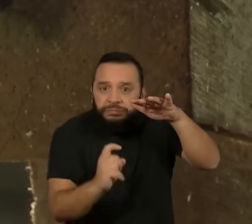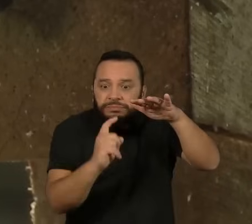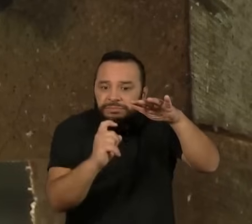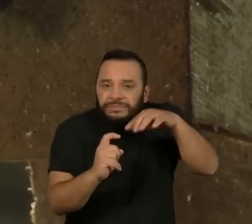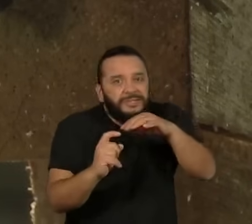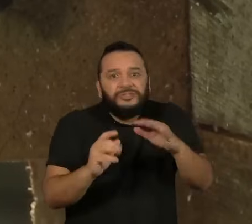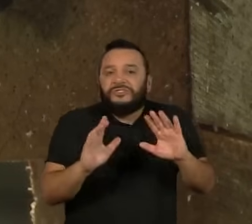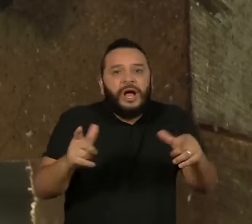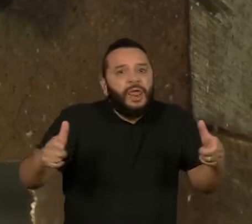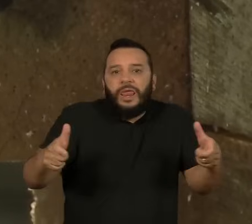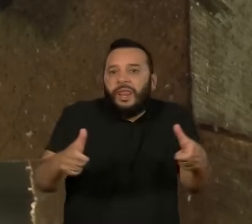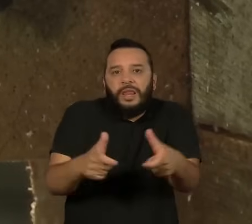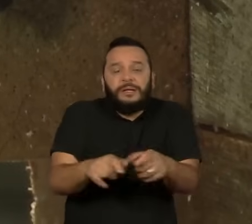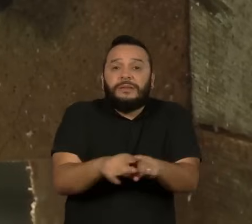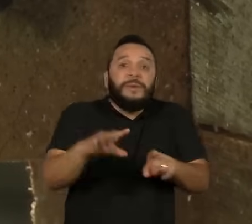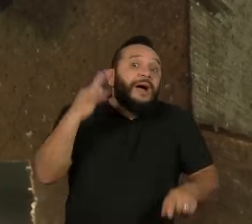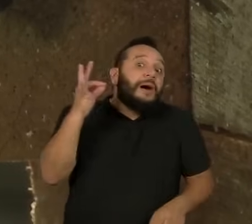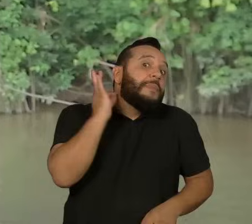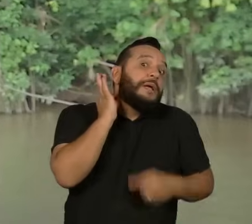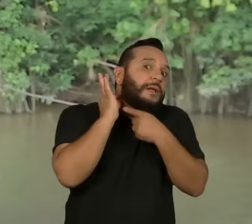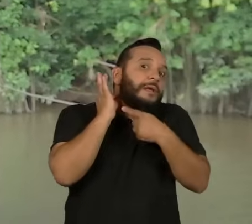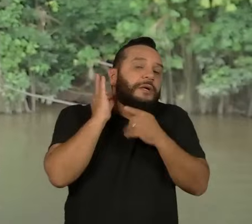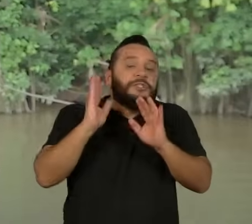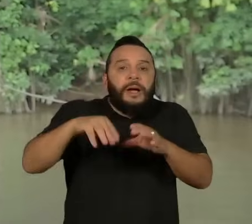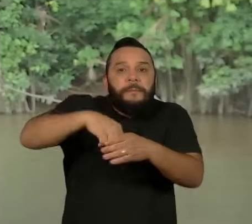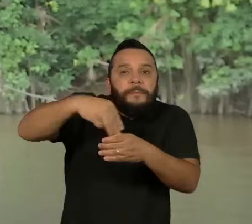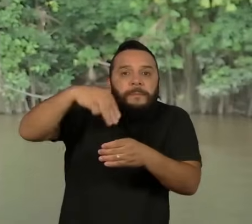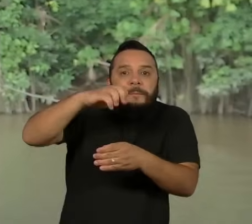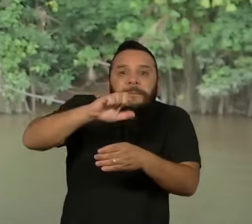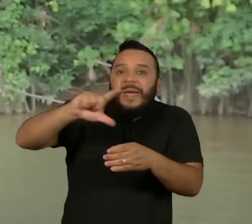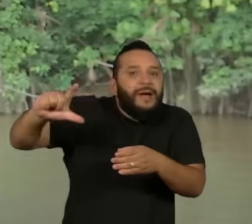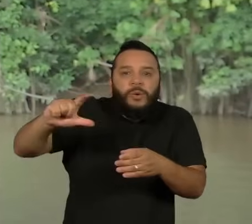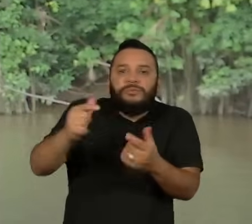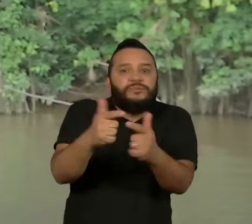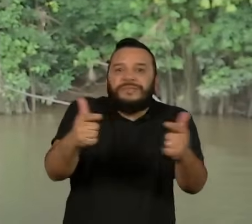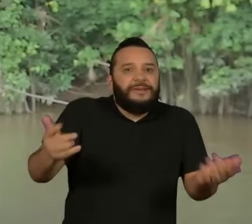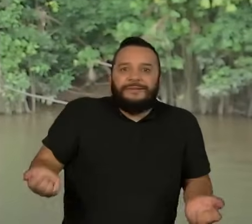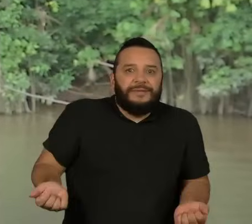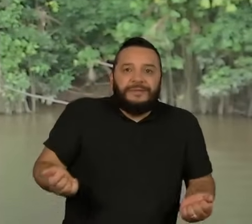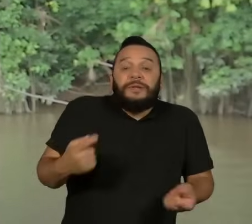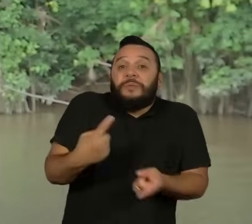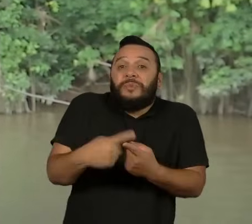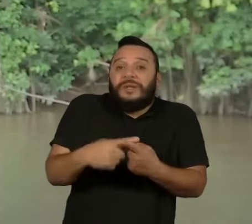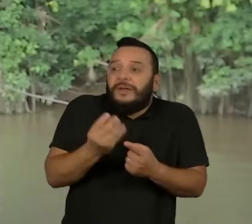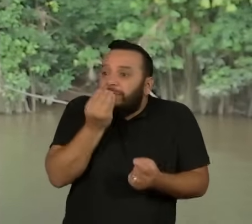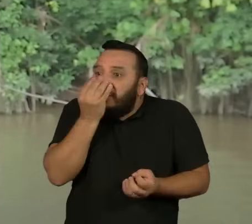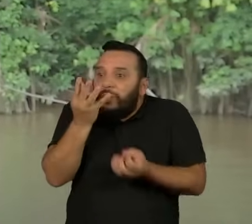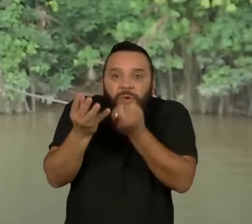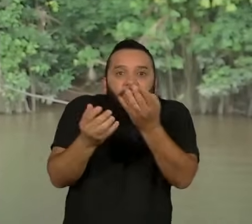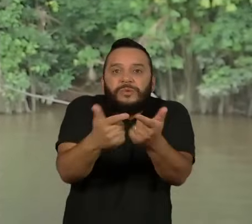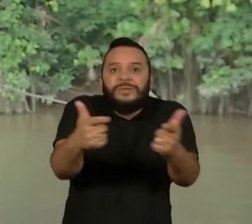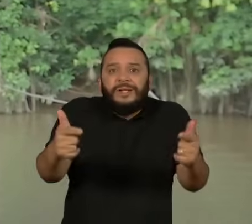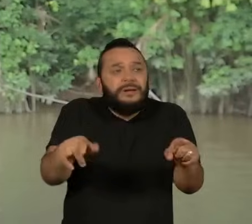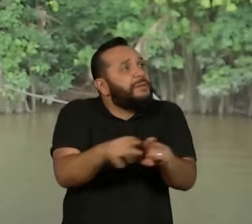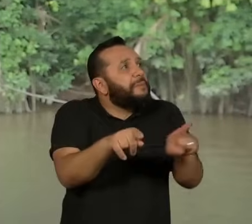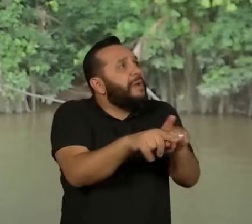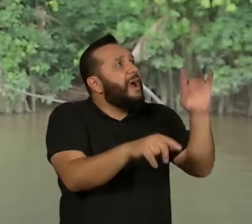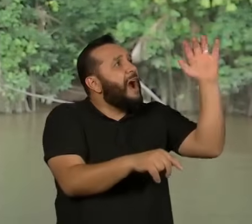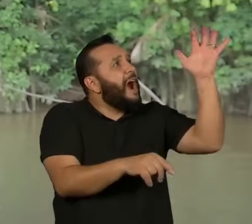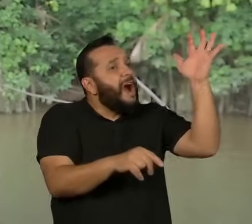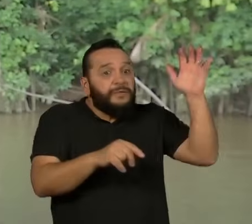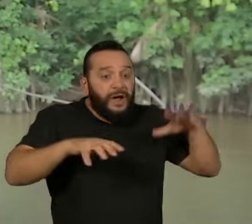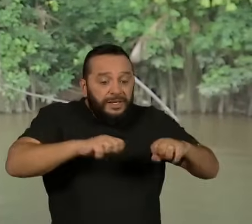mel, porque não teve florada, né? Uma coisa que eu nunca tinha visto acontecer foi açaizeiro morrer, né? Por causa